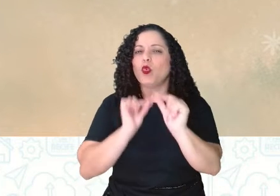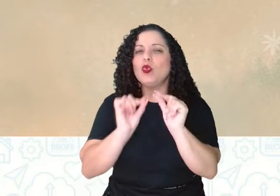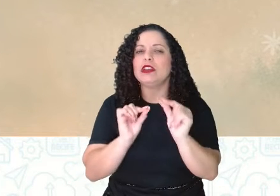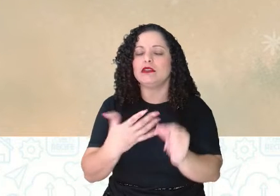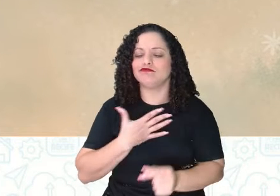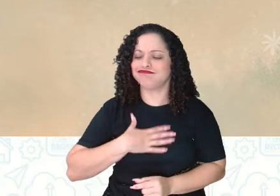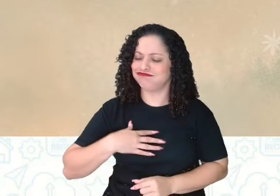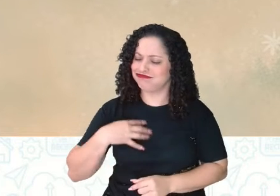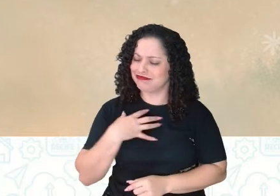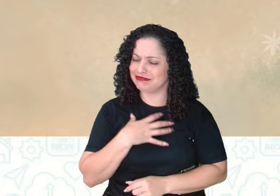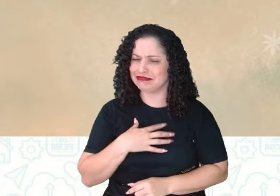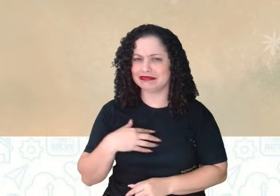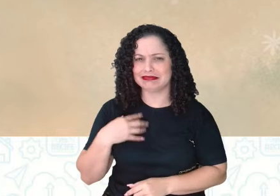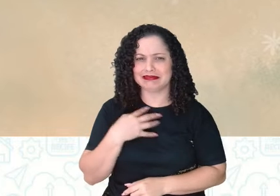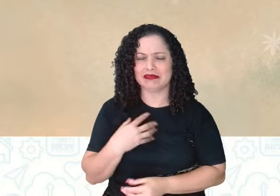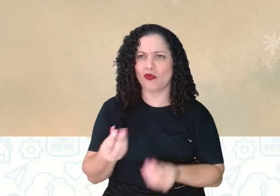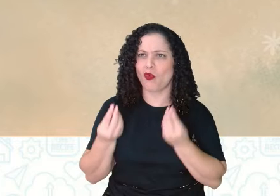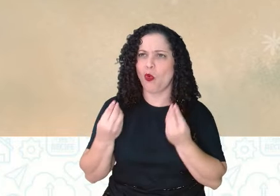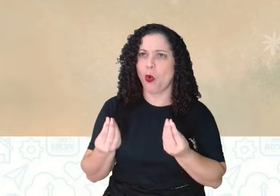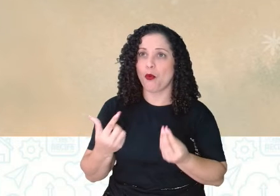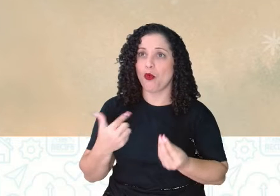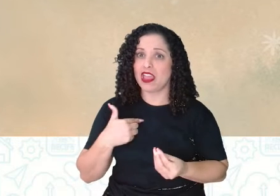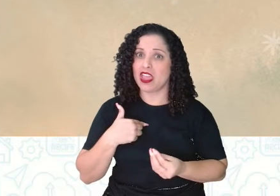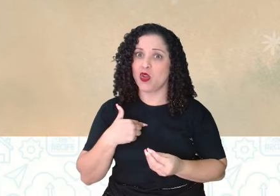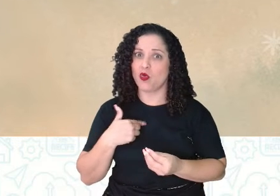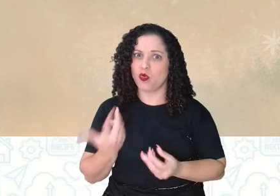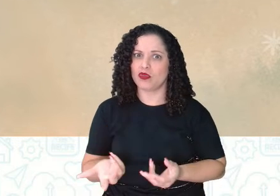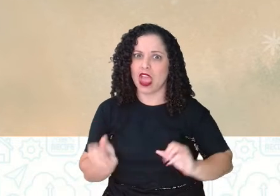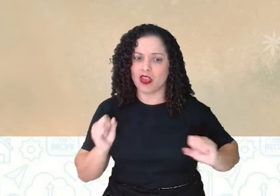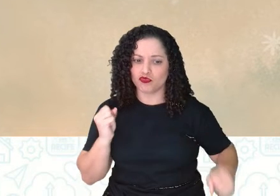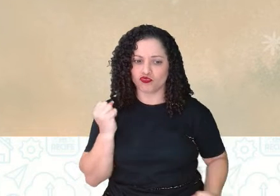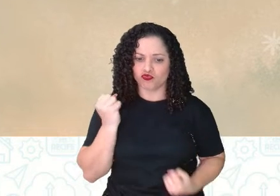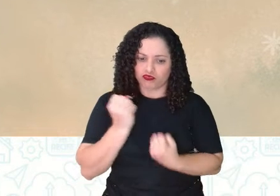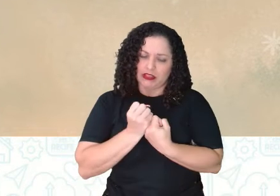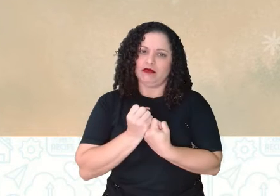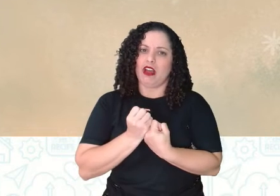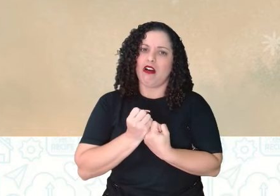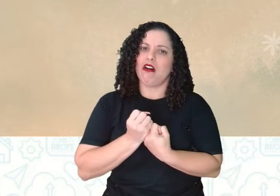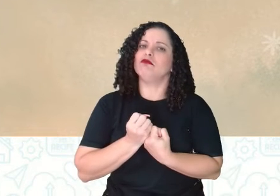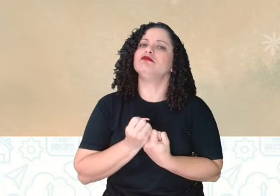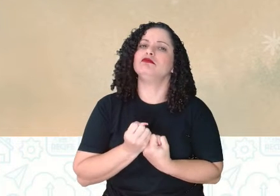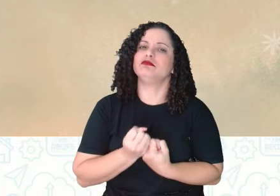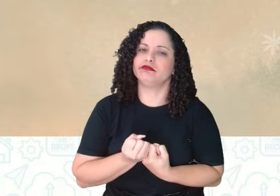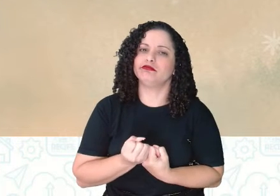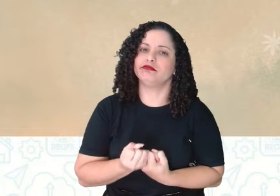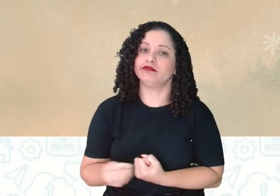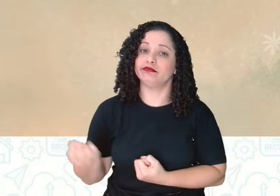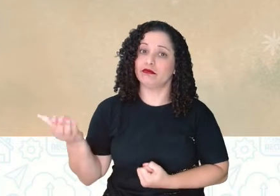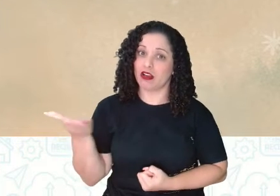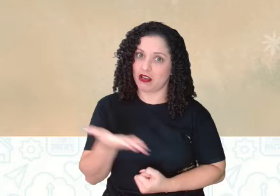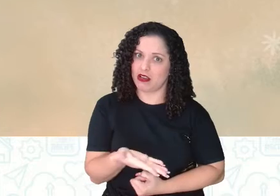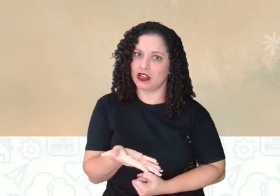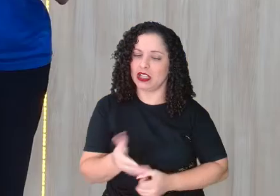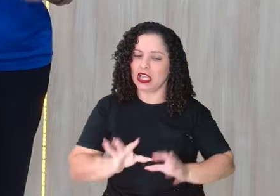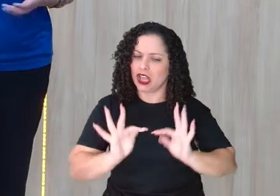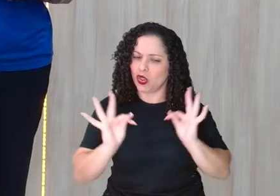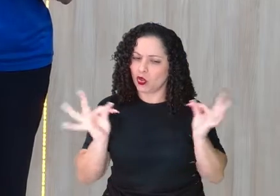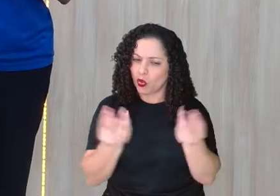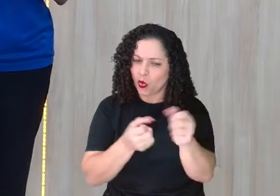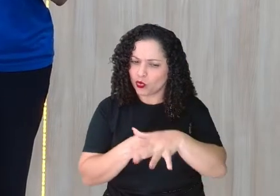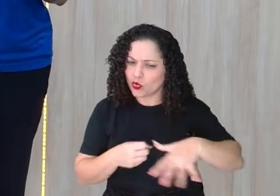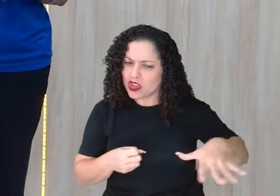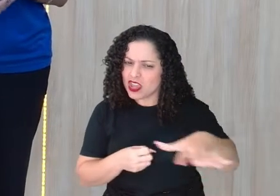insatisfação, né? Eu tenho que ainda sustentar o peso das batalhas de suprir, né, toda